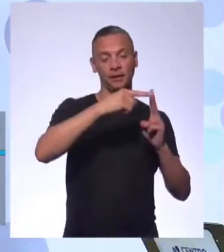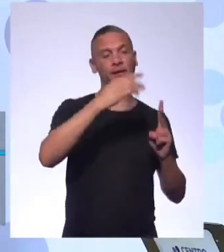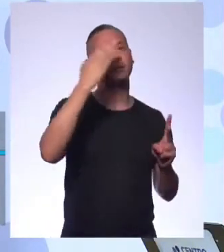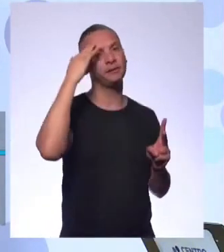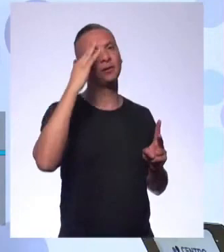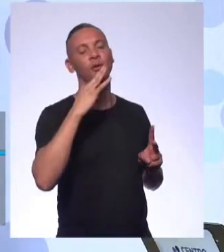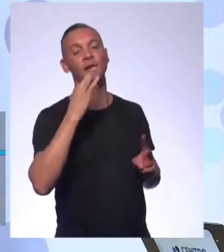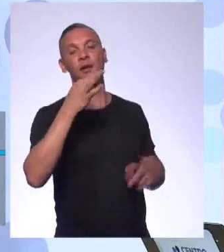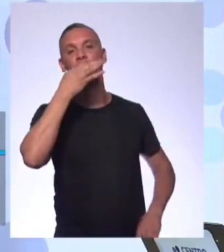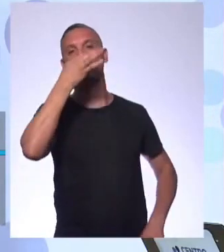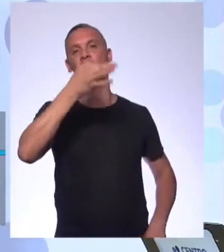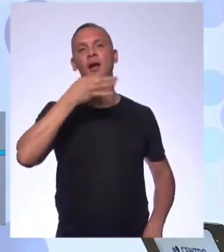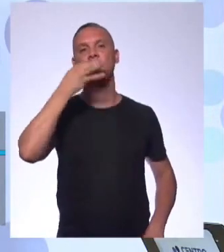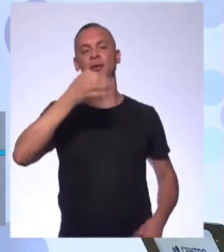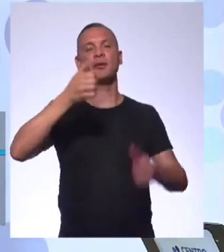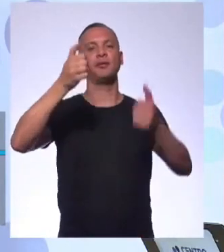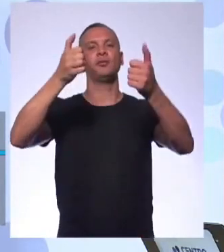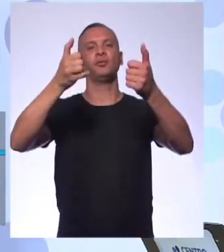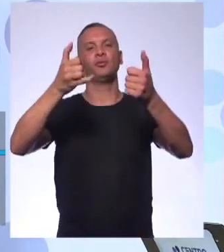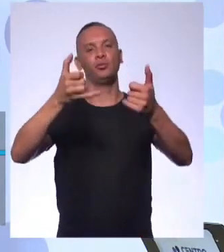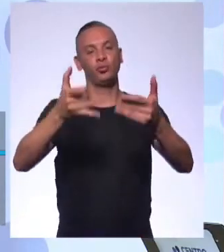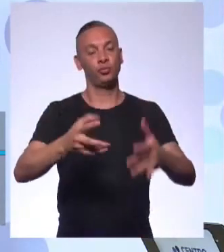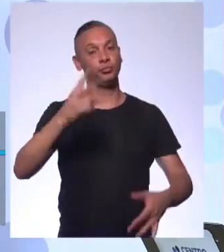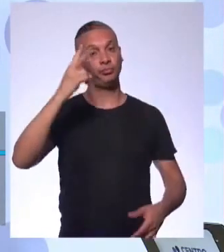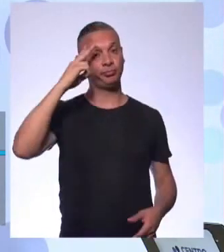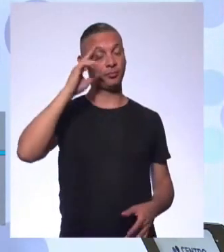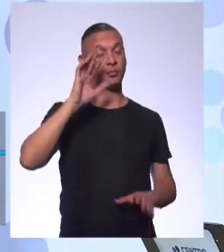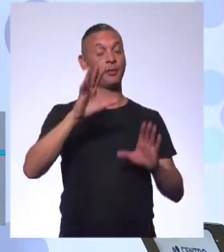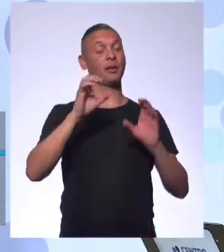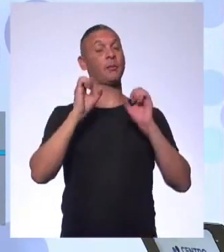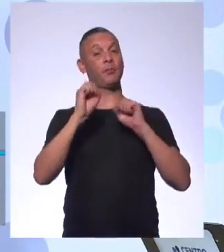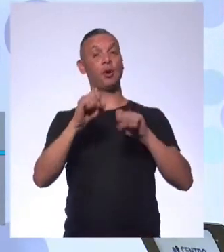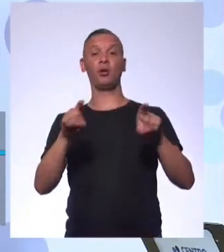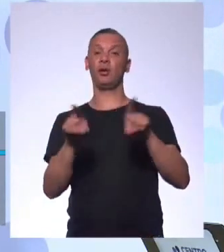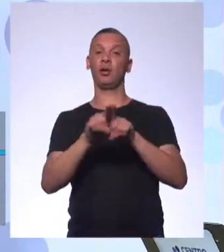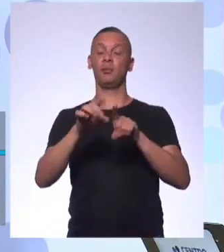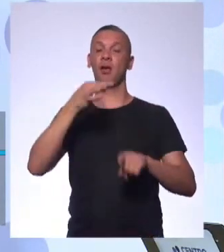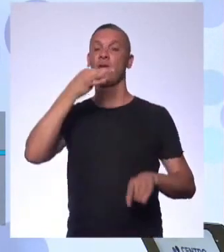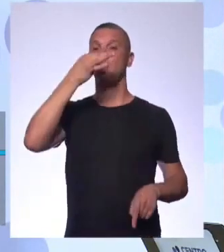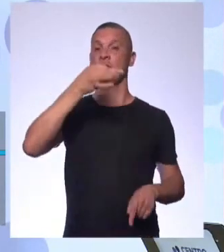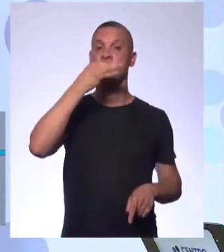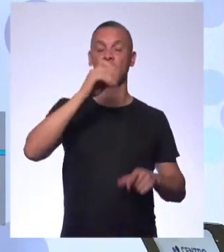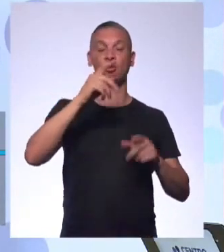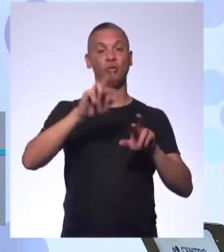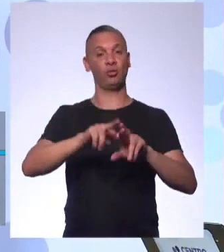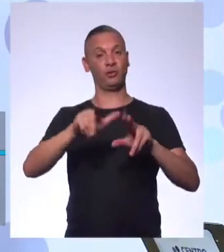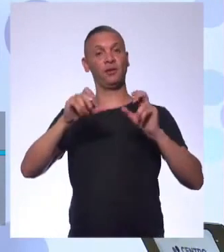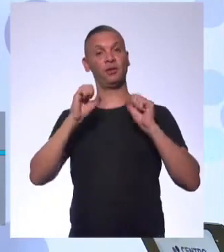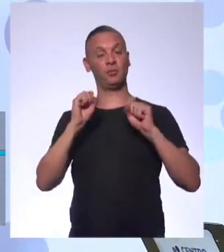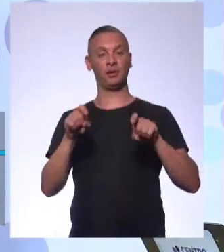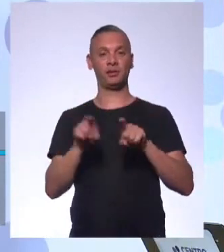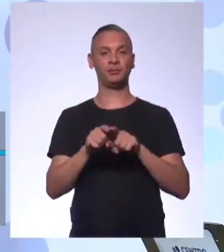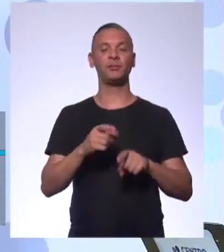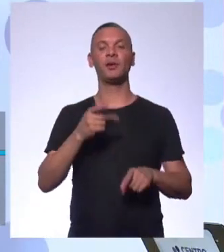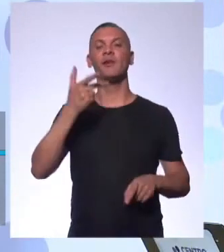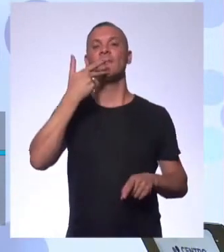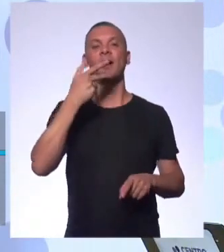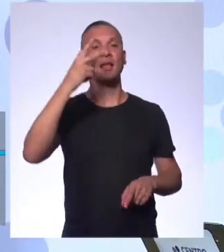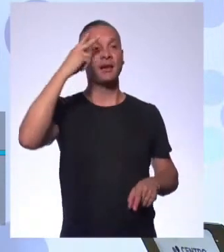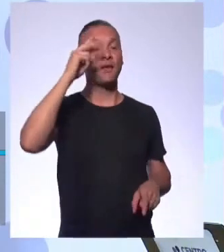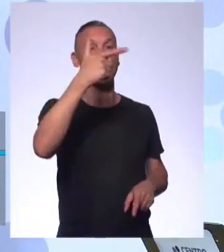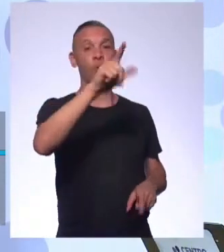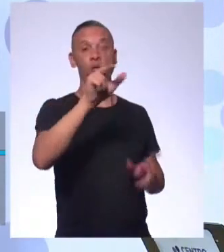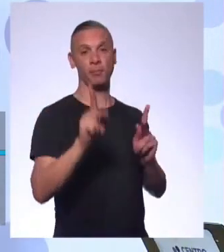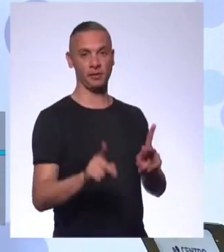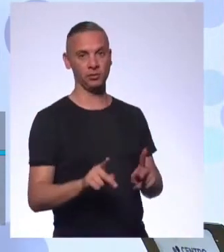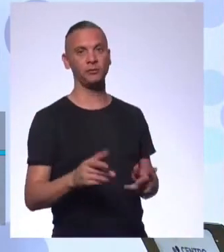seja, o narrador é isto, nesta história, mas ele pode ser em terceira pessoa, né, contando a história de outra pessoa, nessa